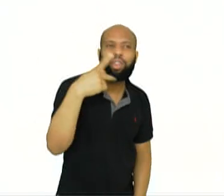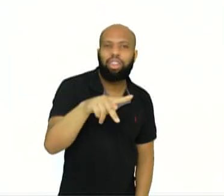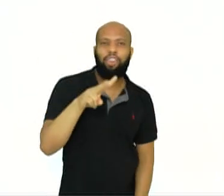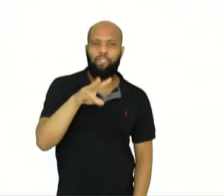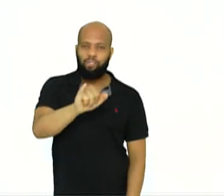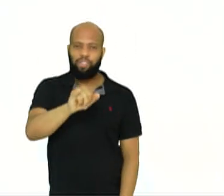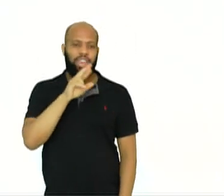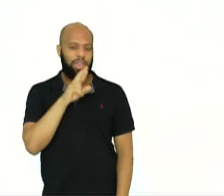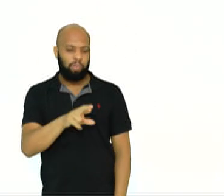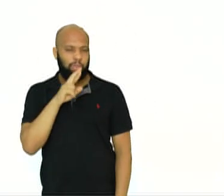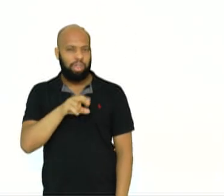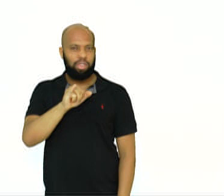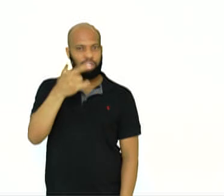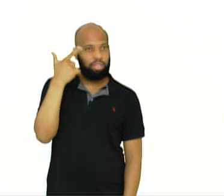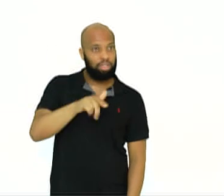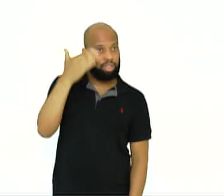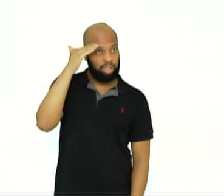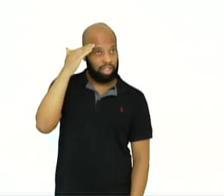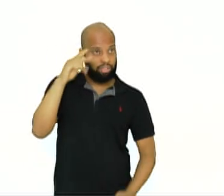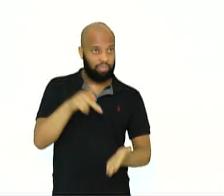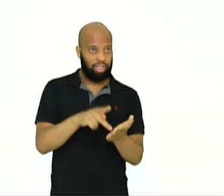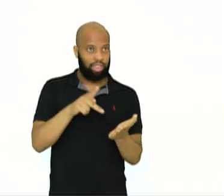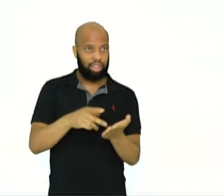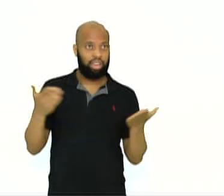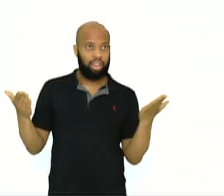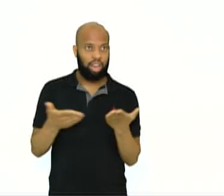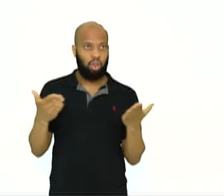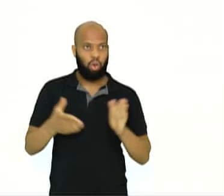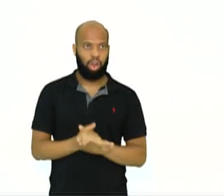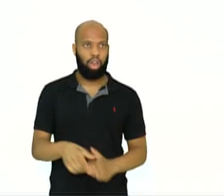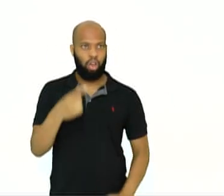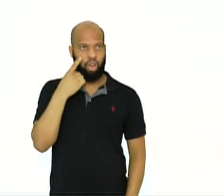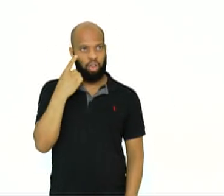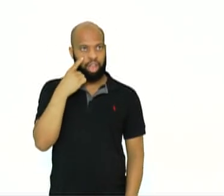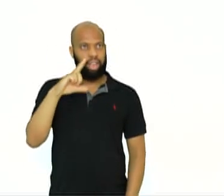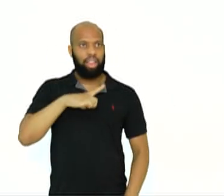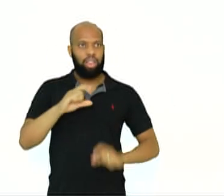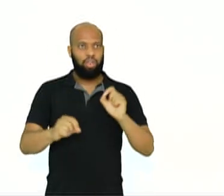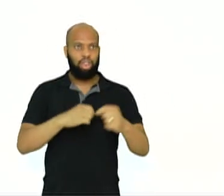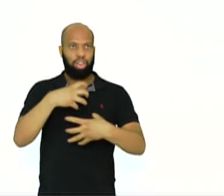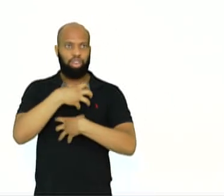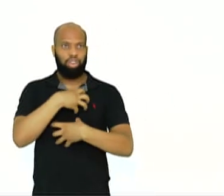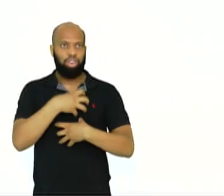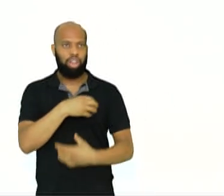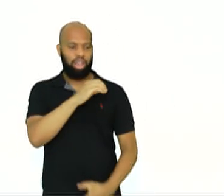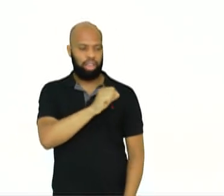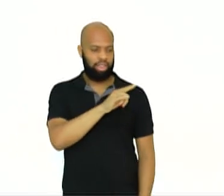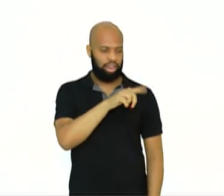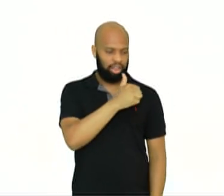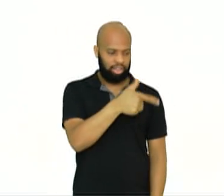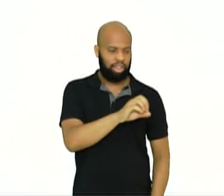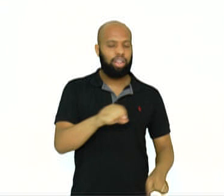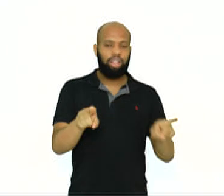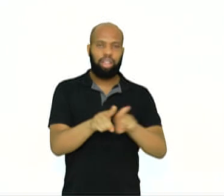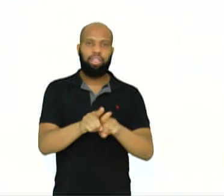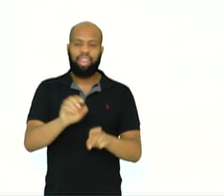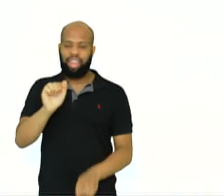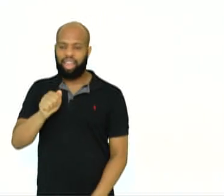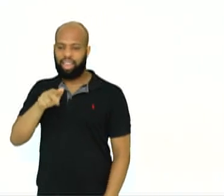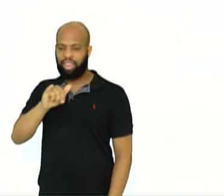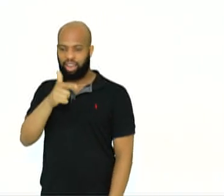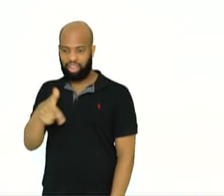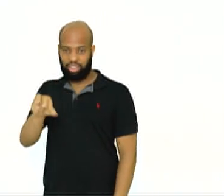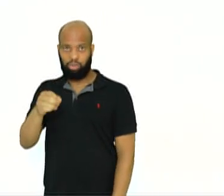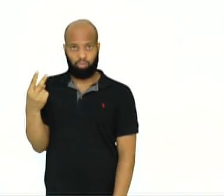de você mostrar se você entendeu. Vamos para a atividade. Tanto a acilação como a alquilação de